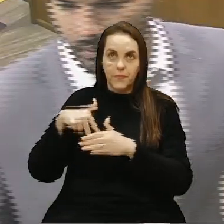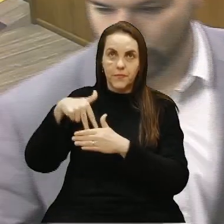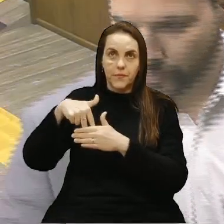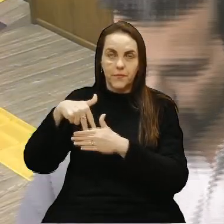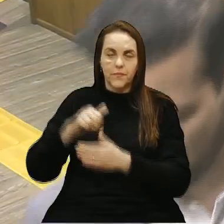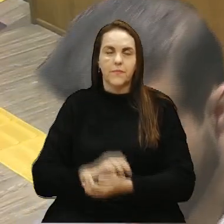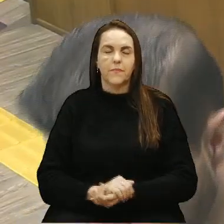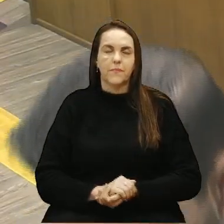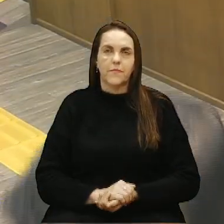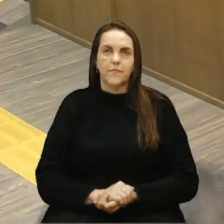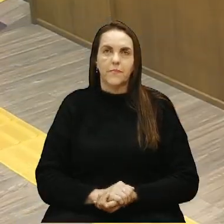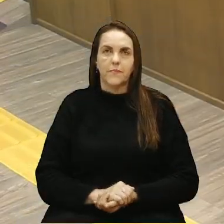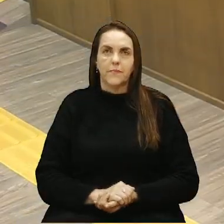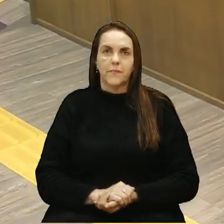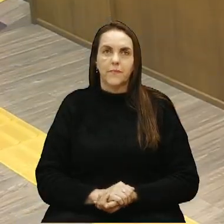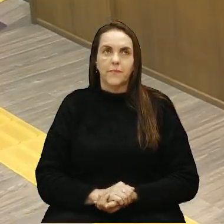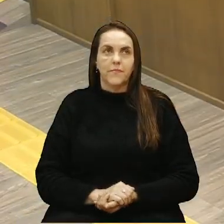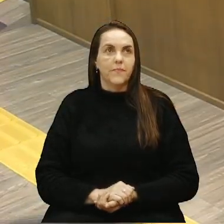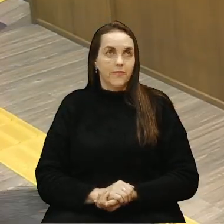da tribuna.